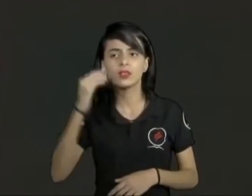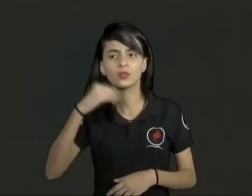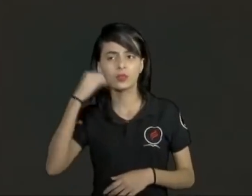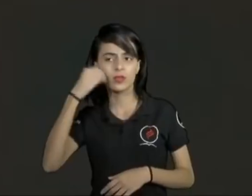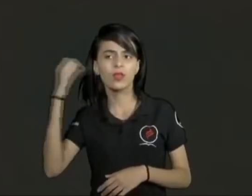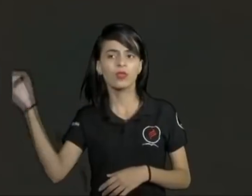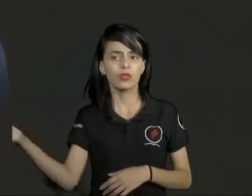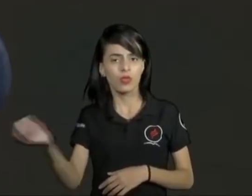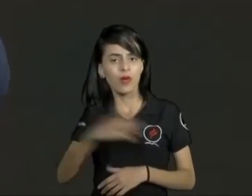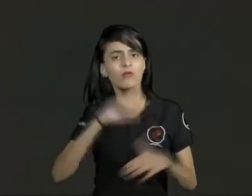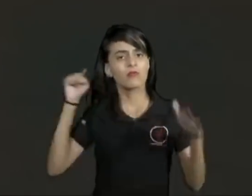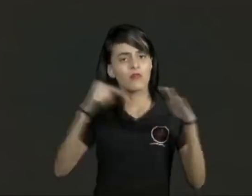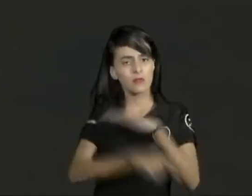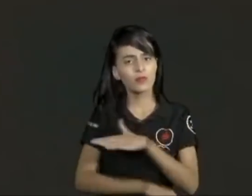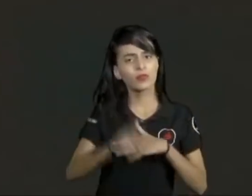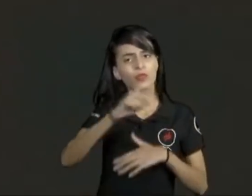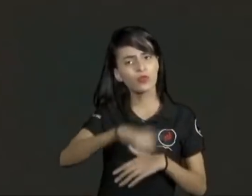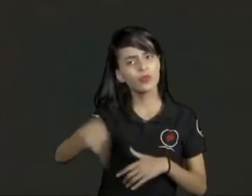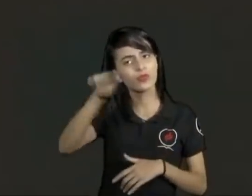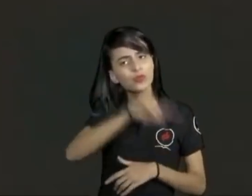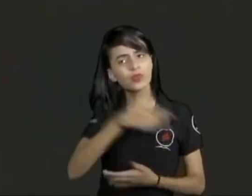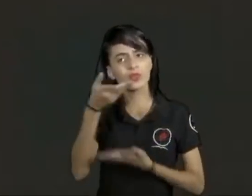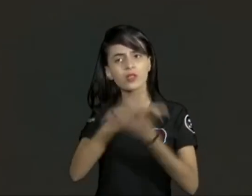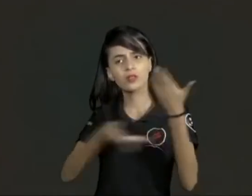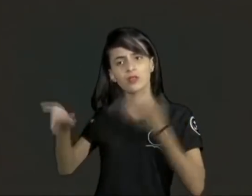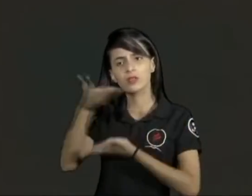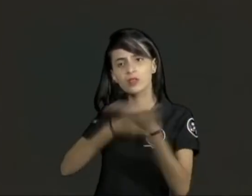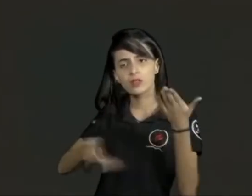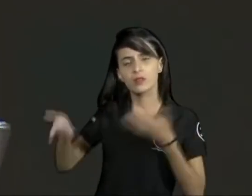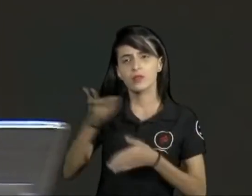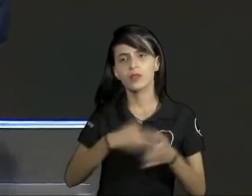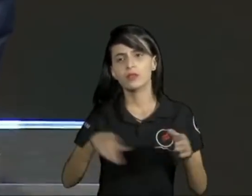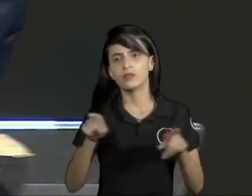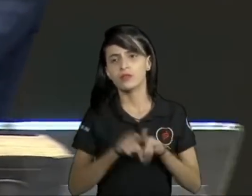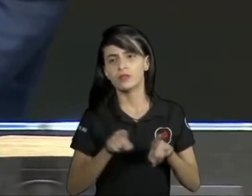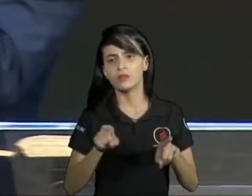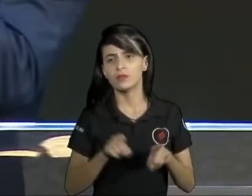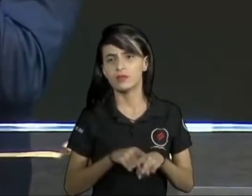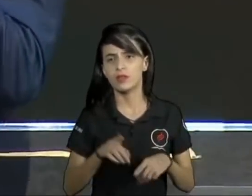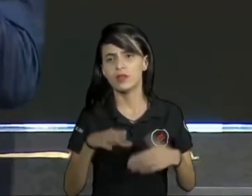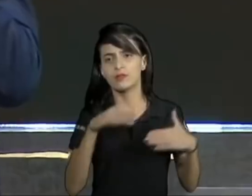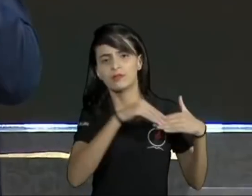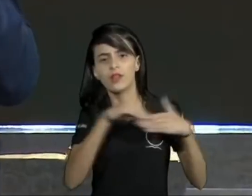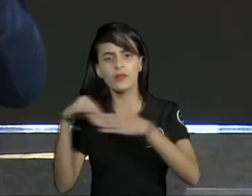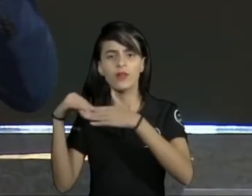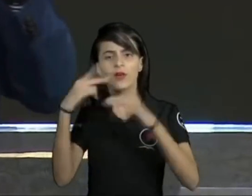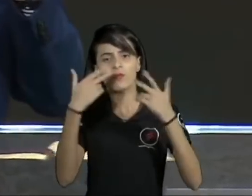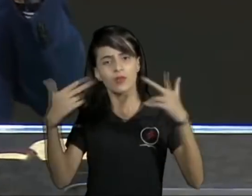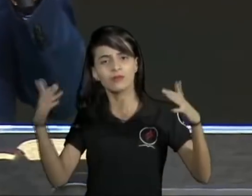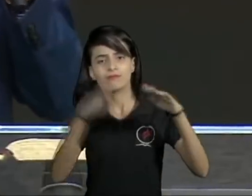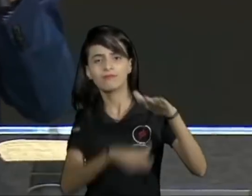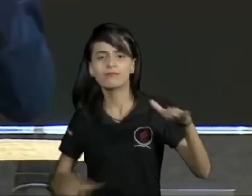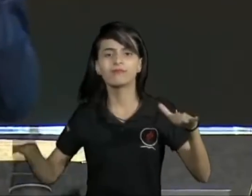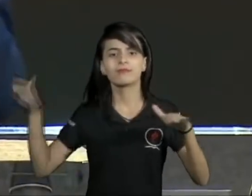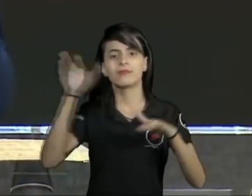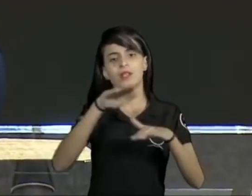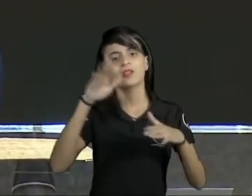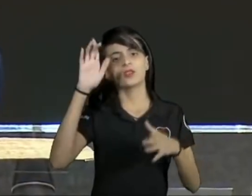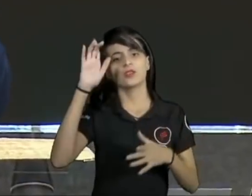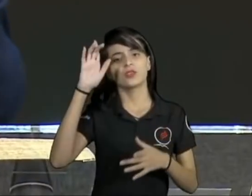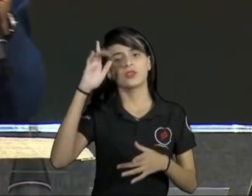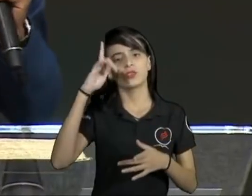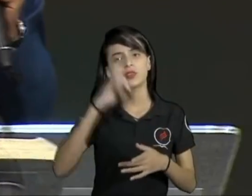experiências para aprofundar com você o seu relacionamento e levar você a um outro patamar no outro nível de vida